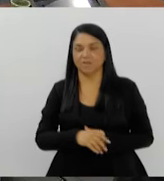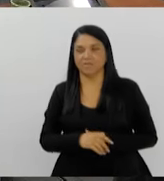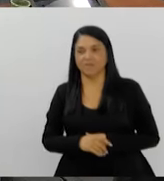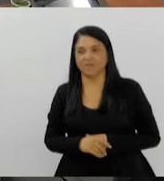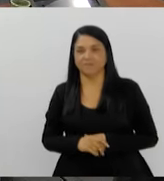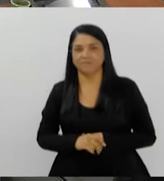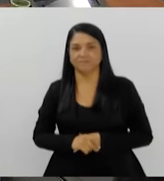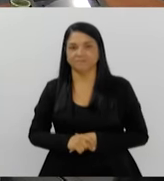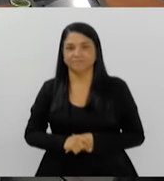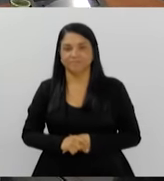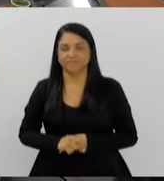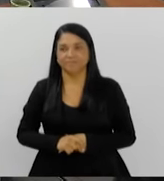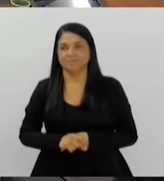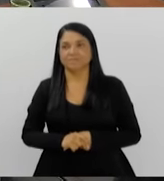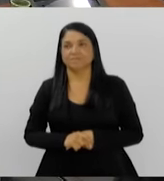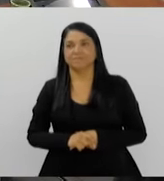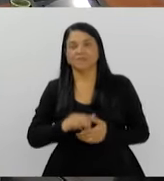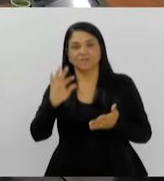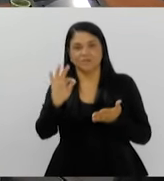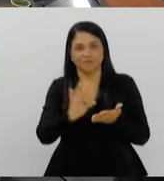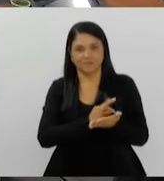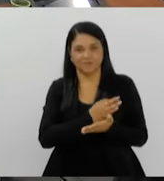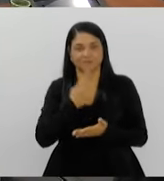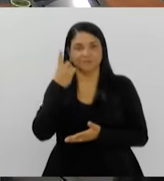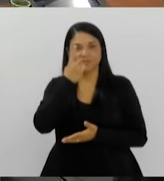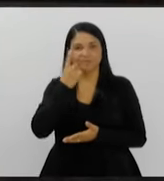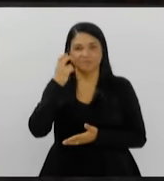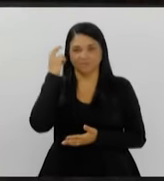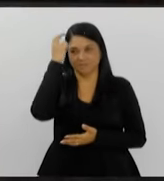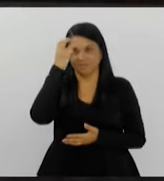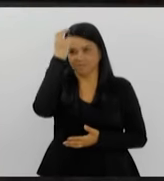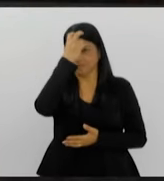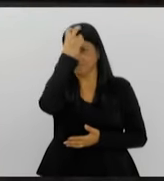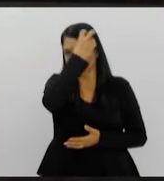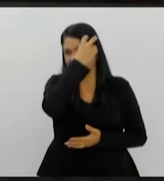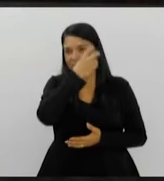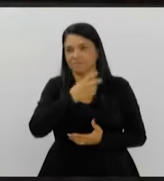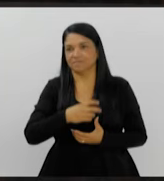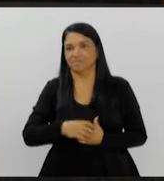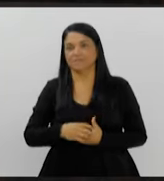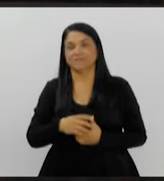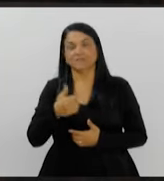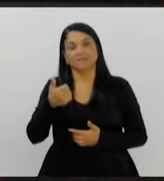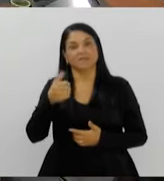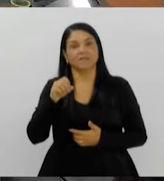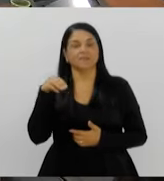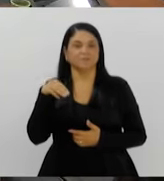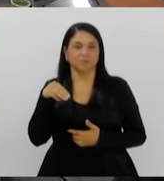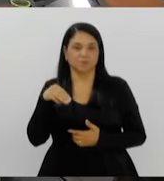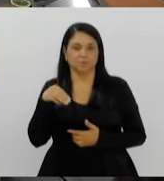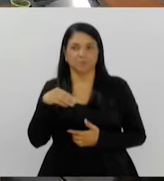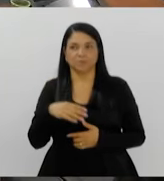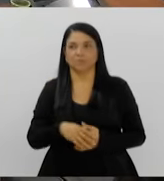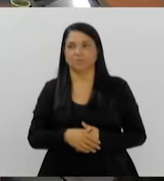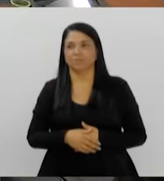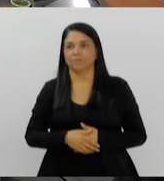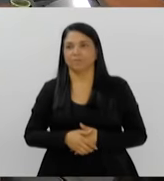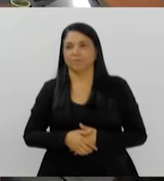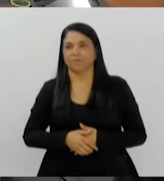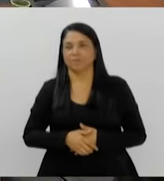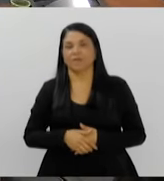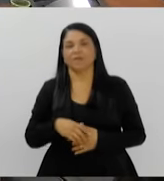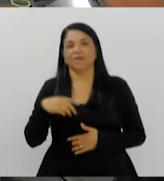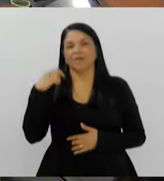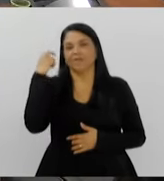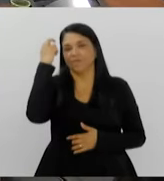presidente próximo orador inscrito é a nobre deputada Verônica que dispõe de 10 minutos Verônica Lima Verônica